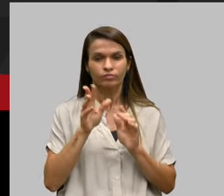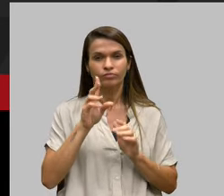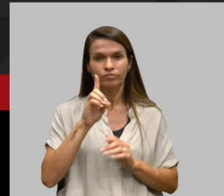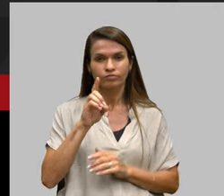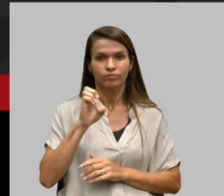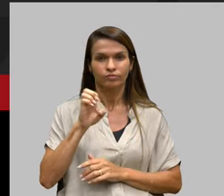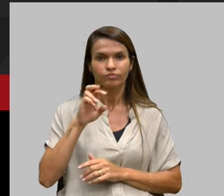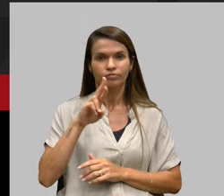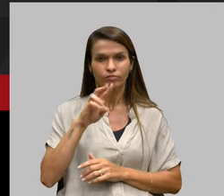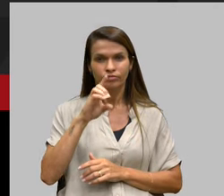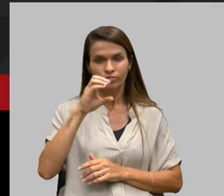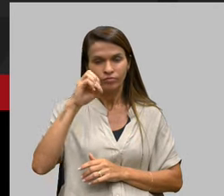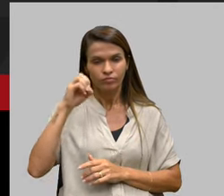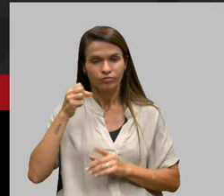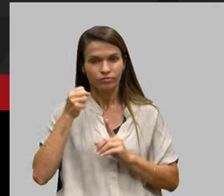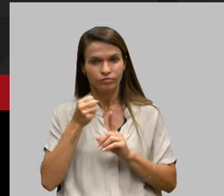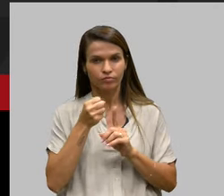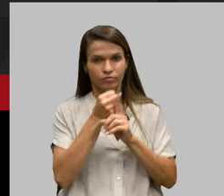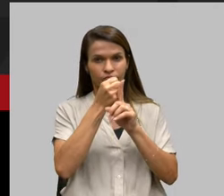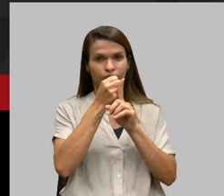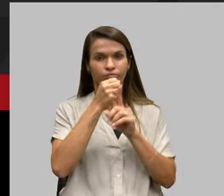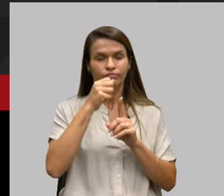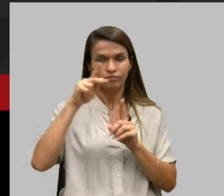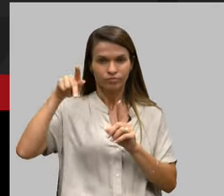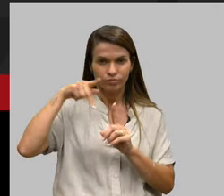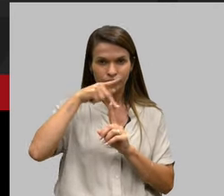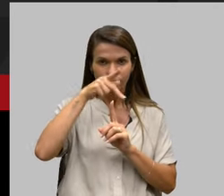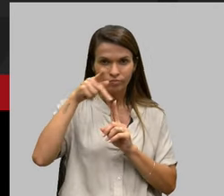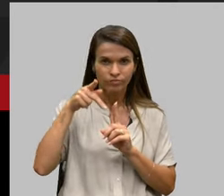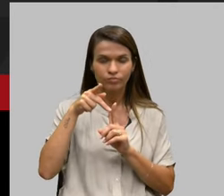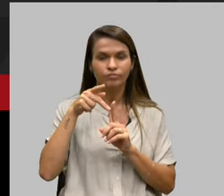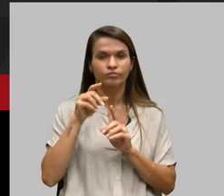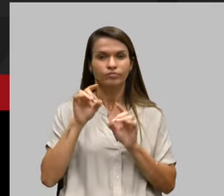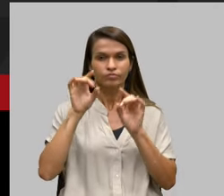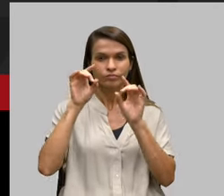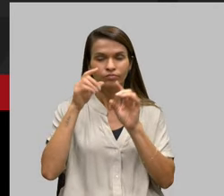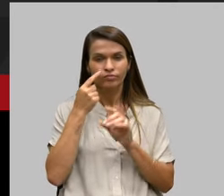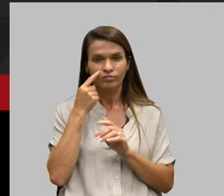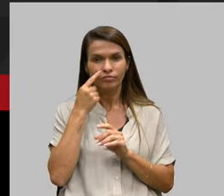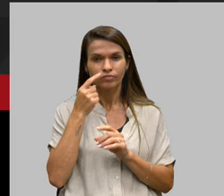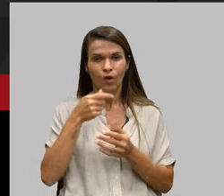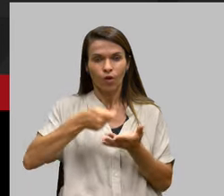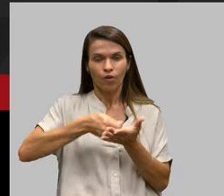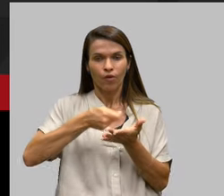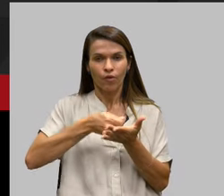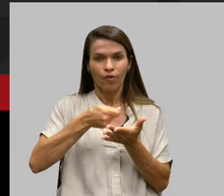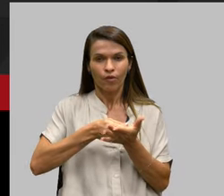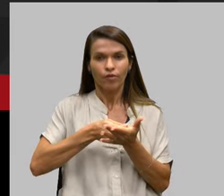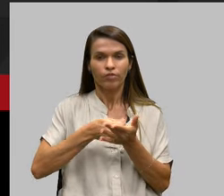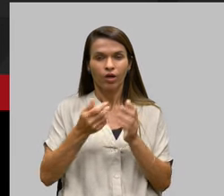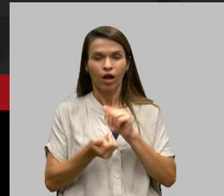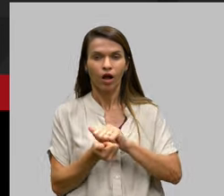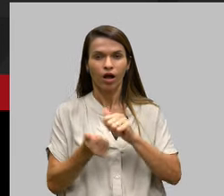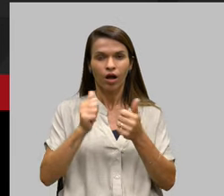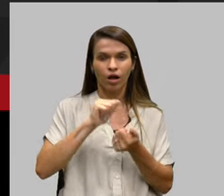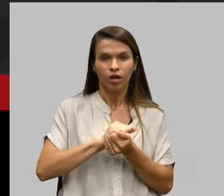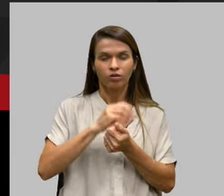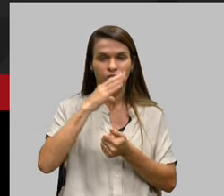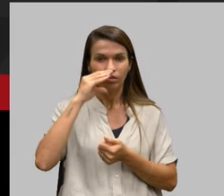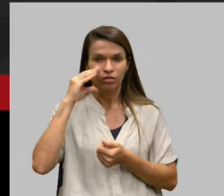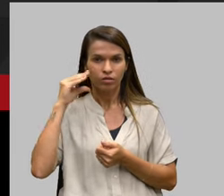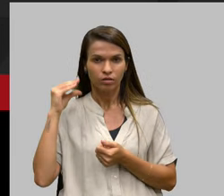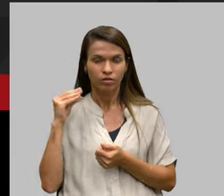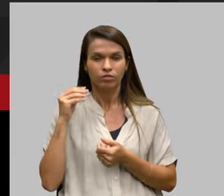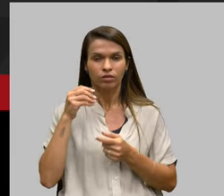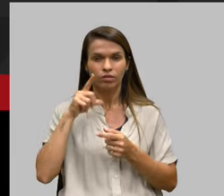impactam a Previdência pública especialmente por exemplo vou pegar uma aqui né obrigatoriedade de readaptação do Servidor se tem